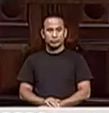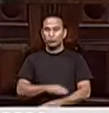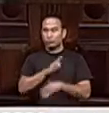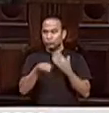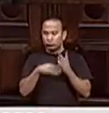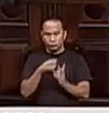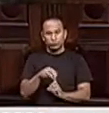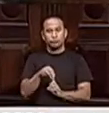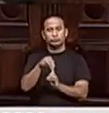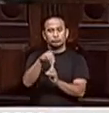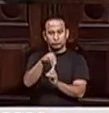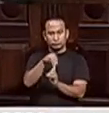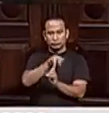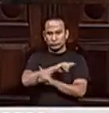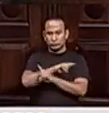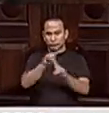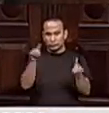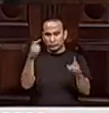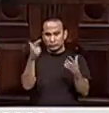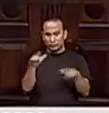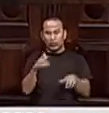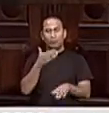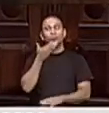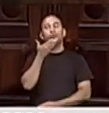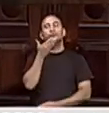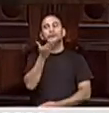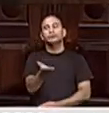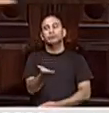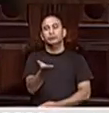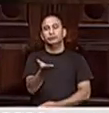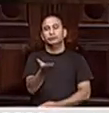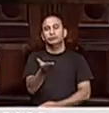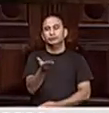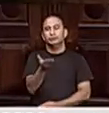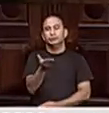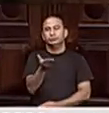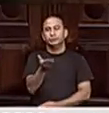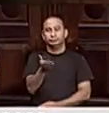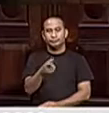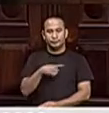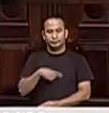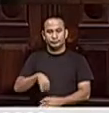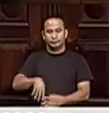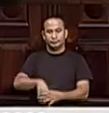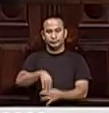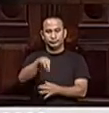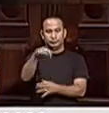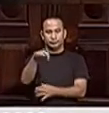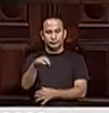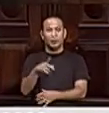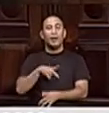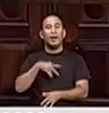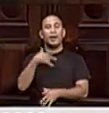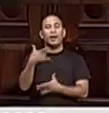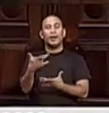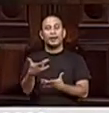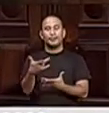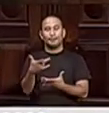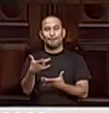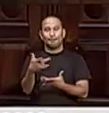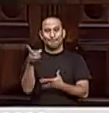Tudo indica que não terá oportunidade de eleger um dos seus quadros para a presidência da